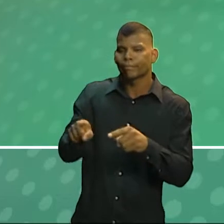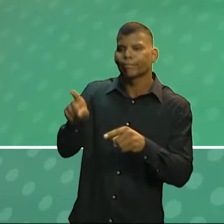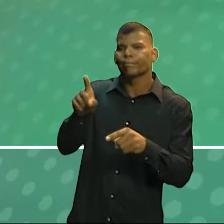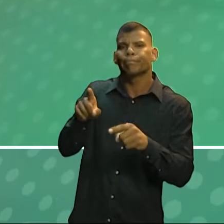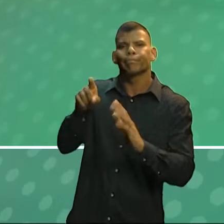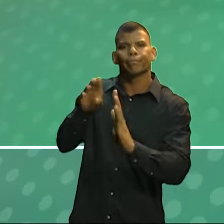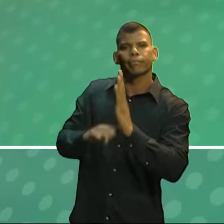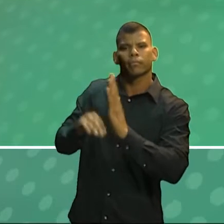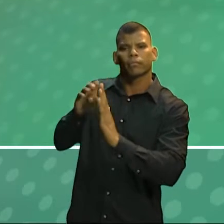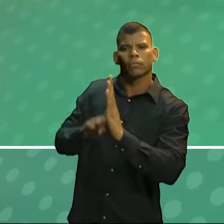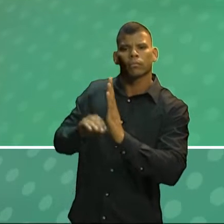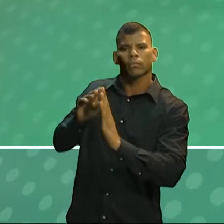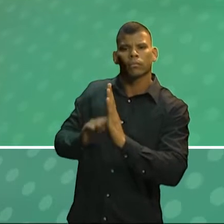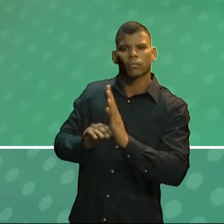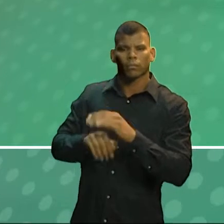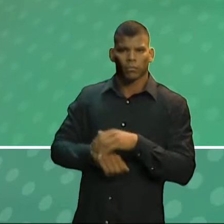Foram